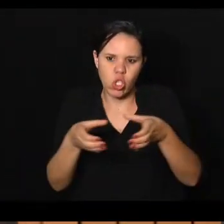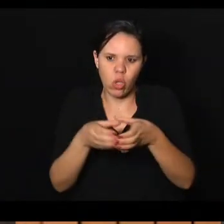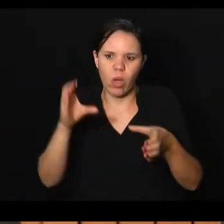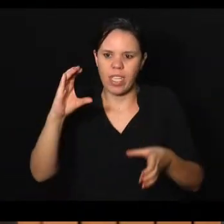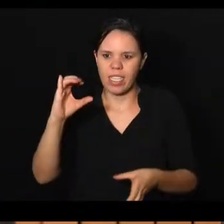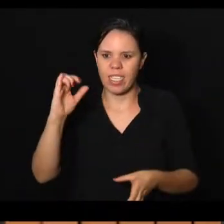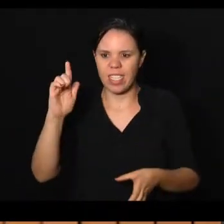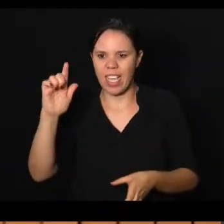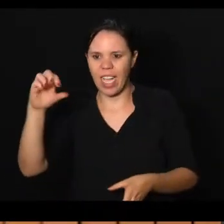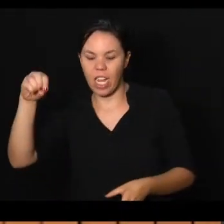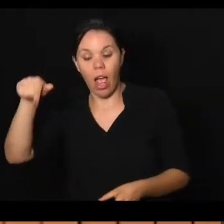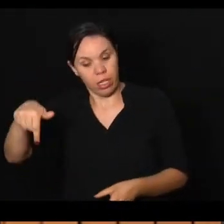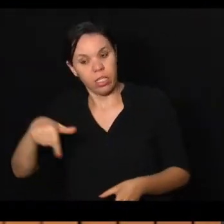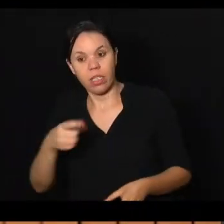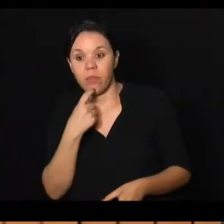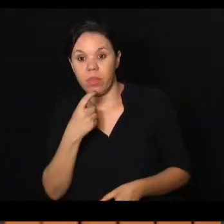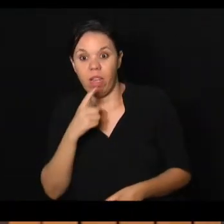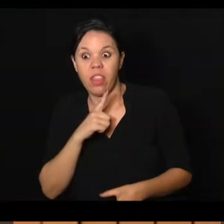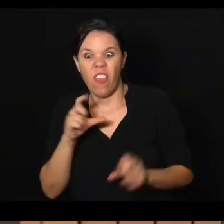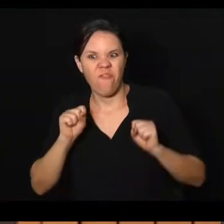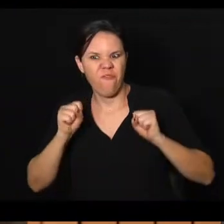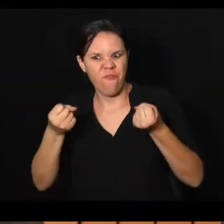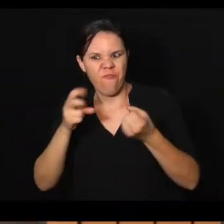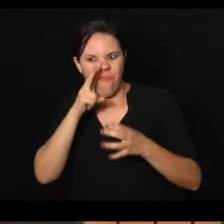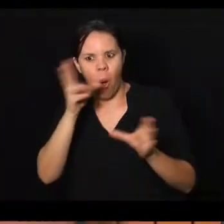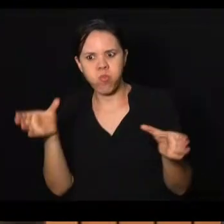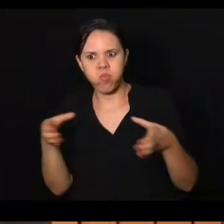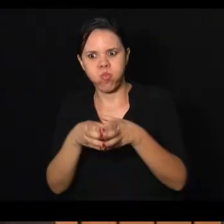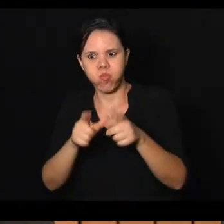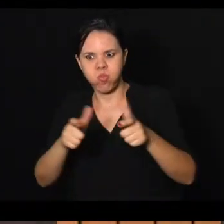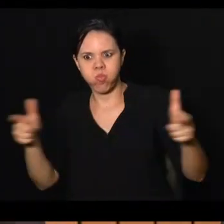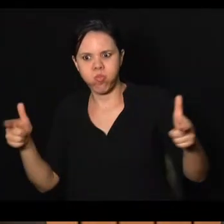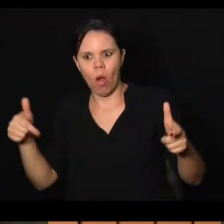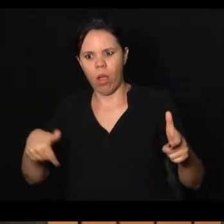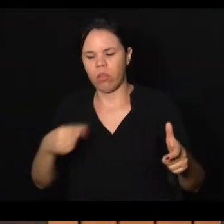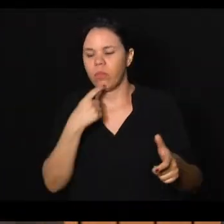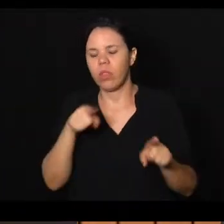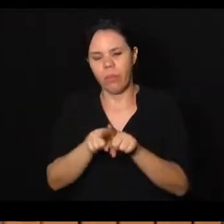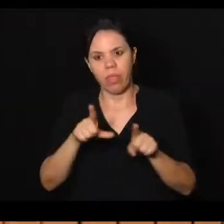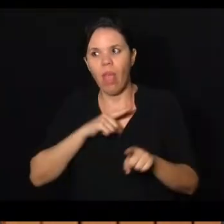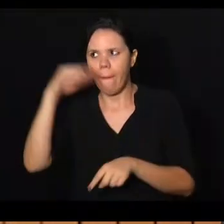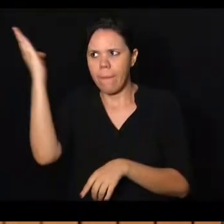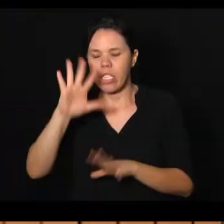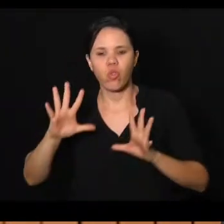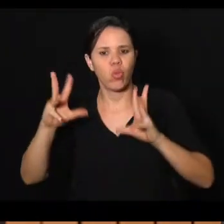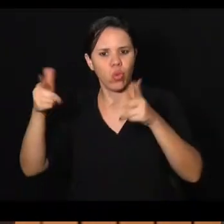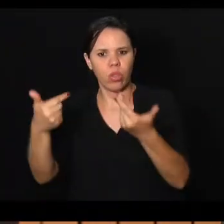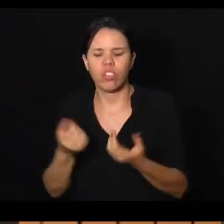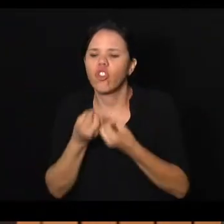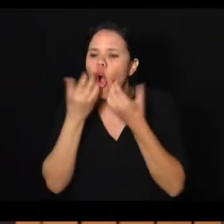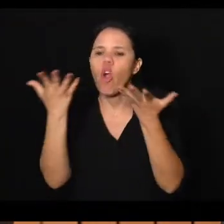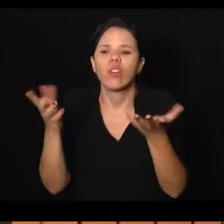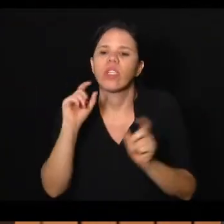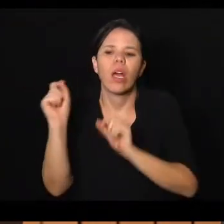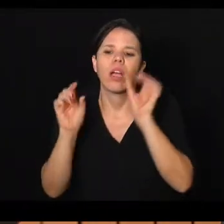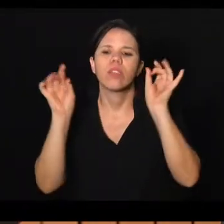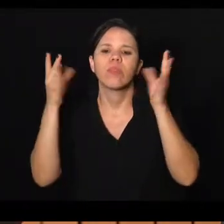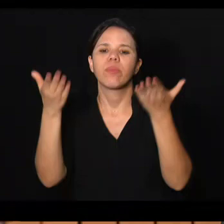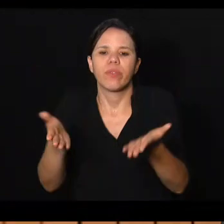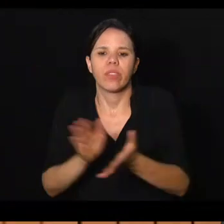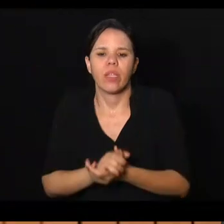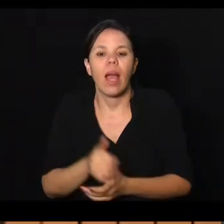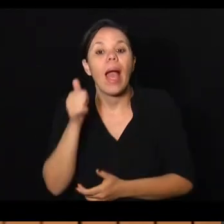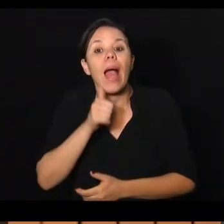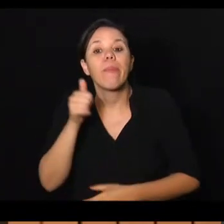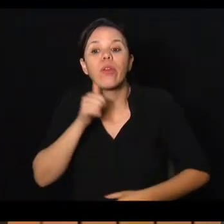nós temos uma comunidade cigana muito forte. Eles estão no Brasil inteiro. Mas deixa eu contar uma coisa para vocês. A